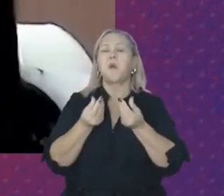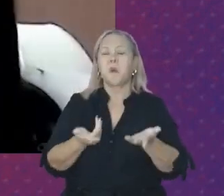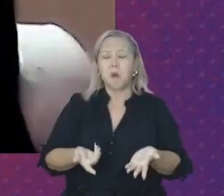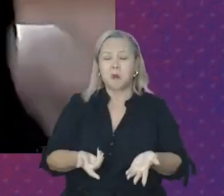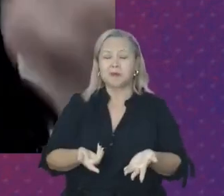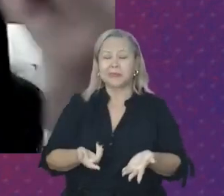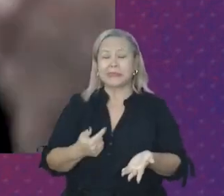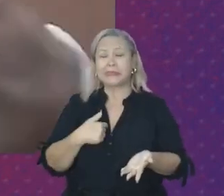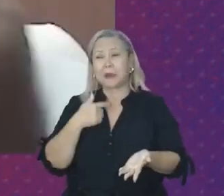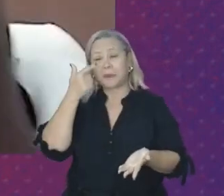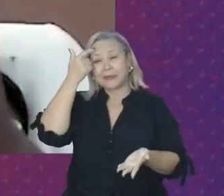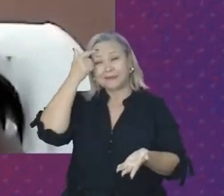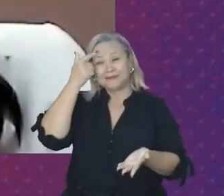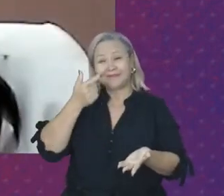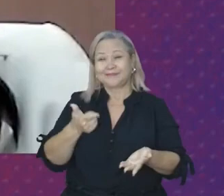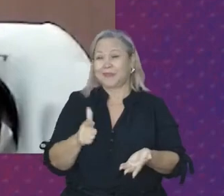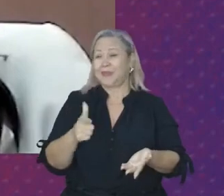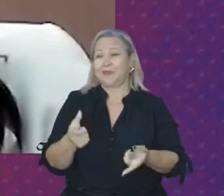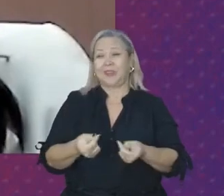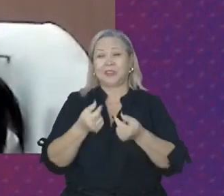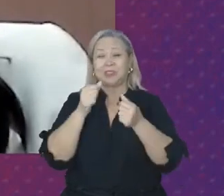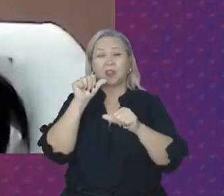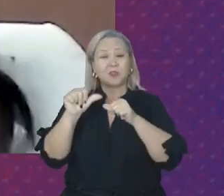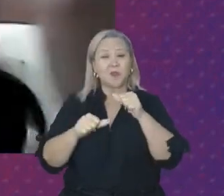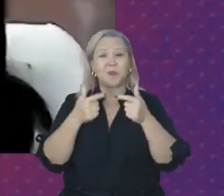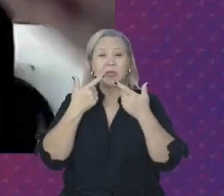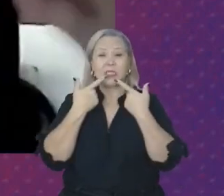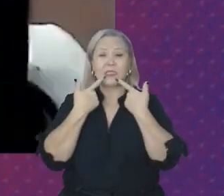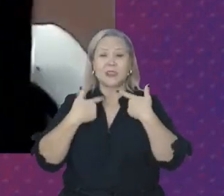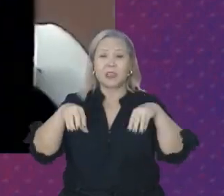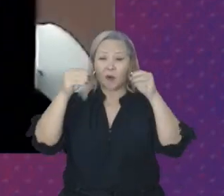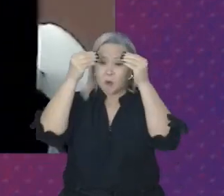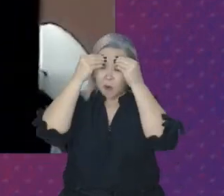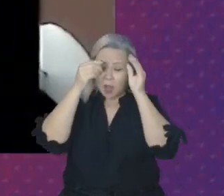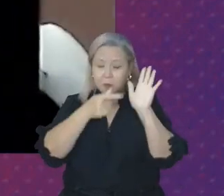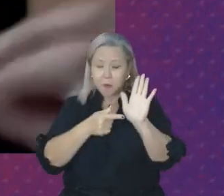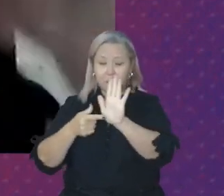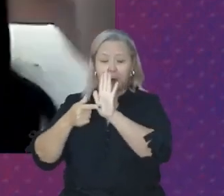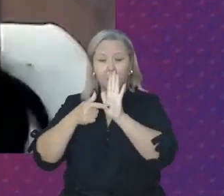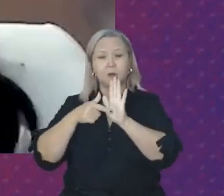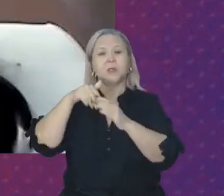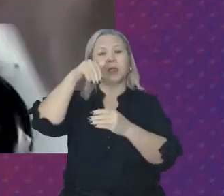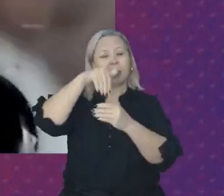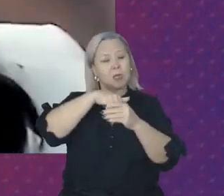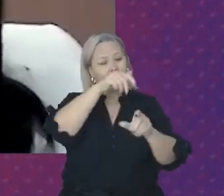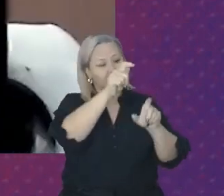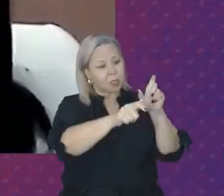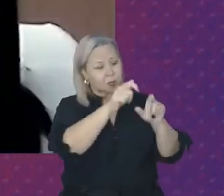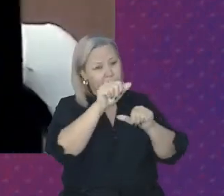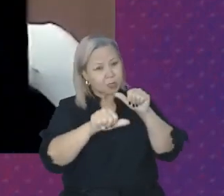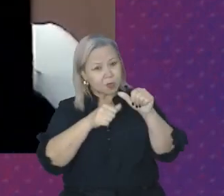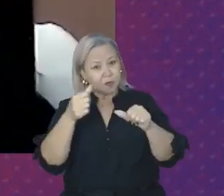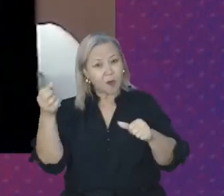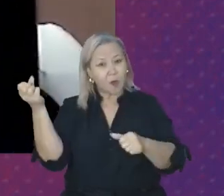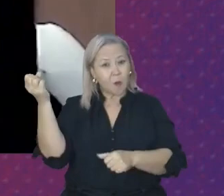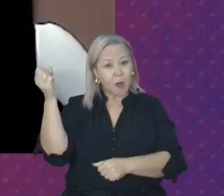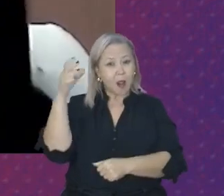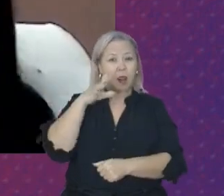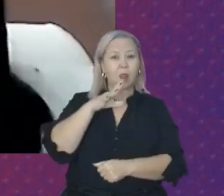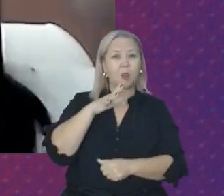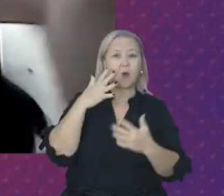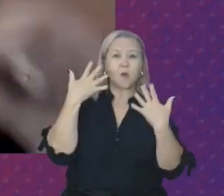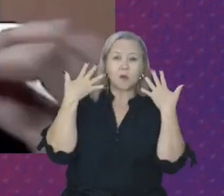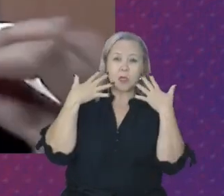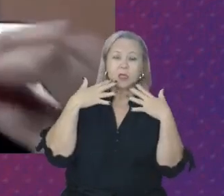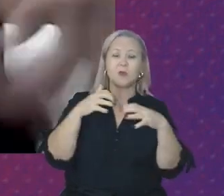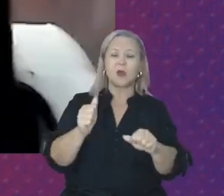não tenho equipe? Cara, transforme-se em linguagem e mostre para o seu eleitor transforma a luz natural